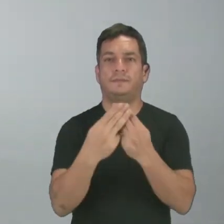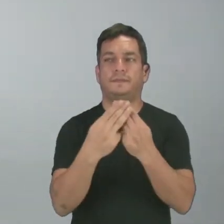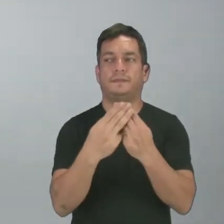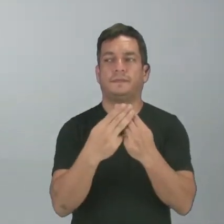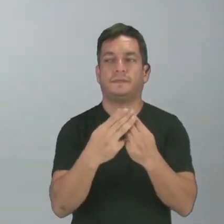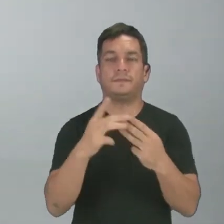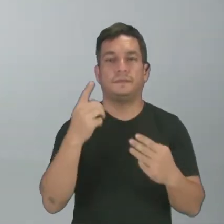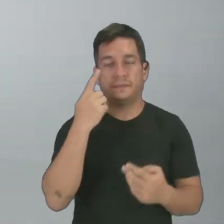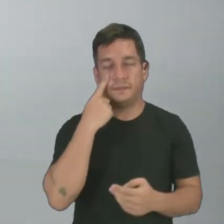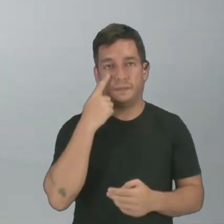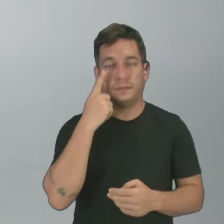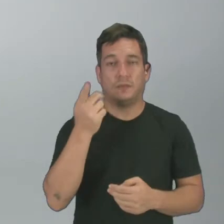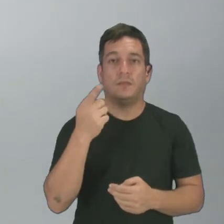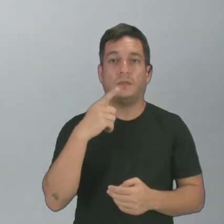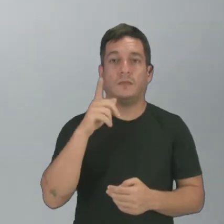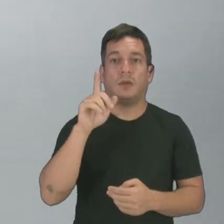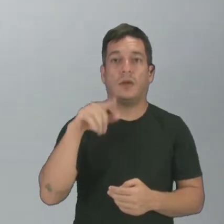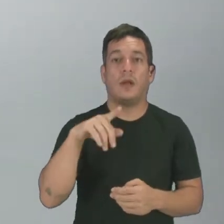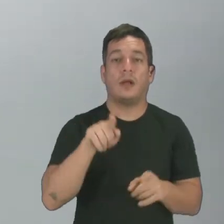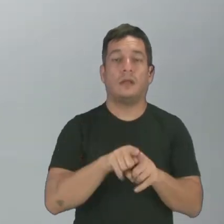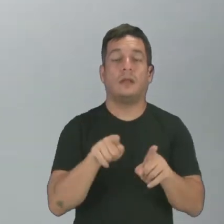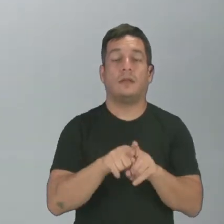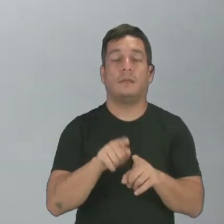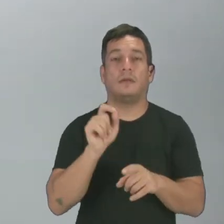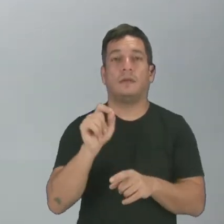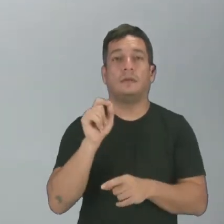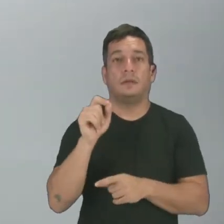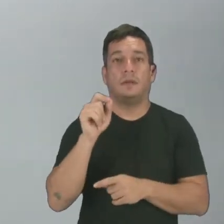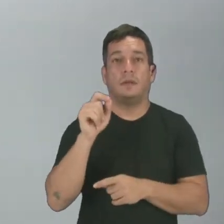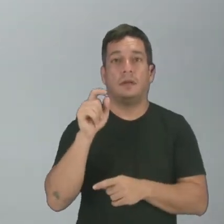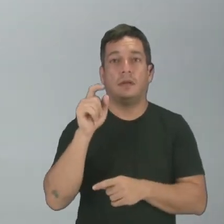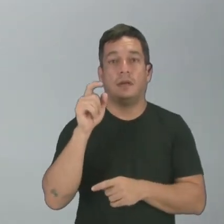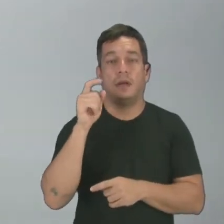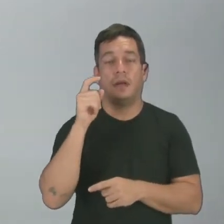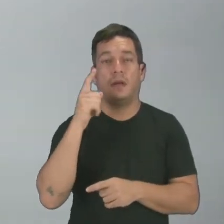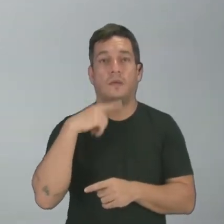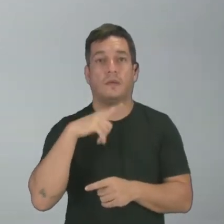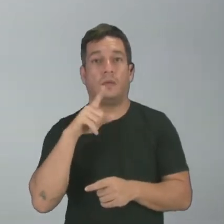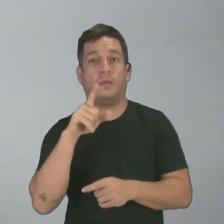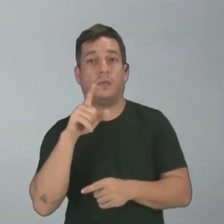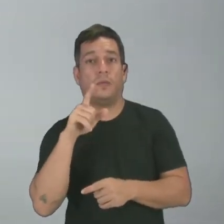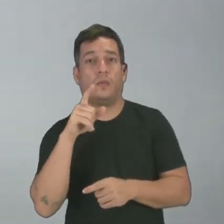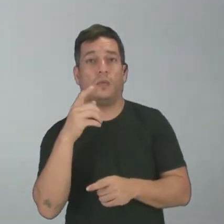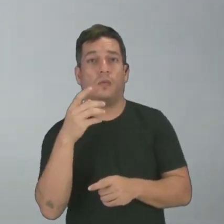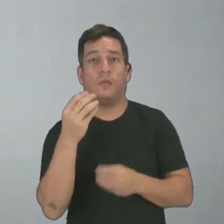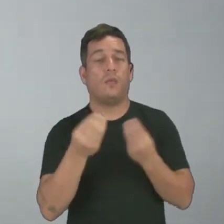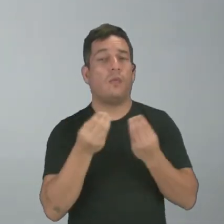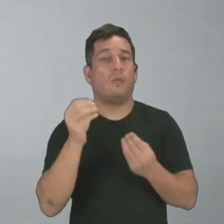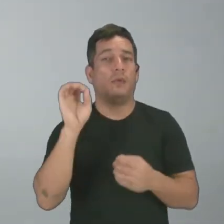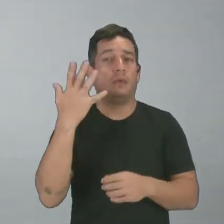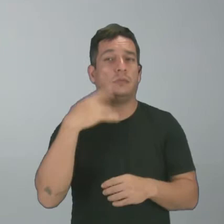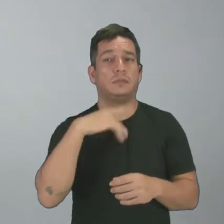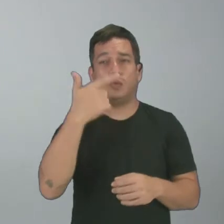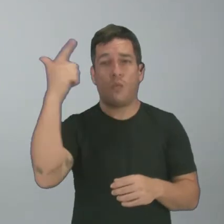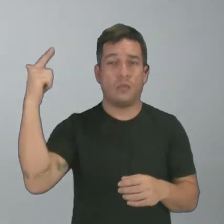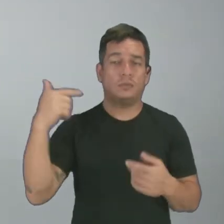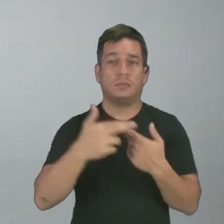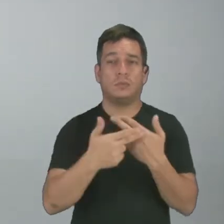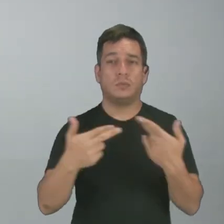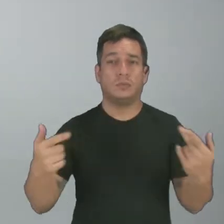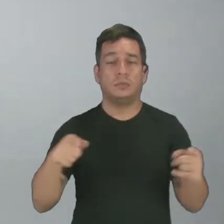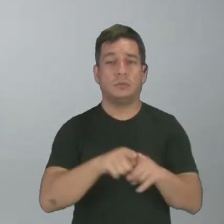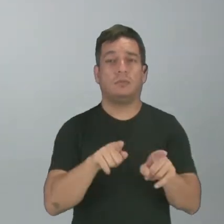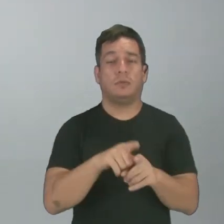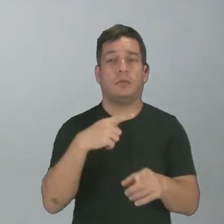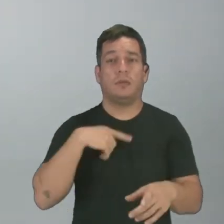do muçulmano, né, ou a Bhagavad Gita, que é uma tradição hindu, né, ou outros elementos que